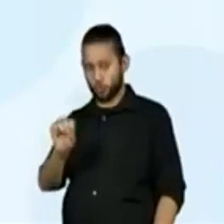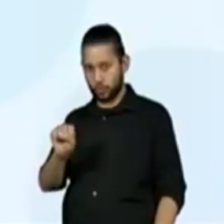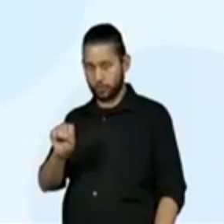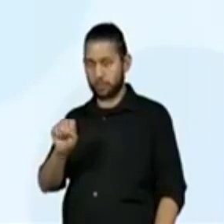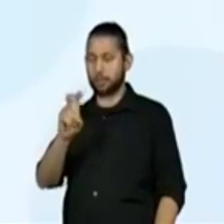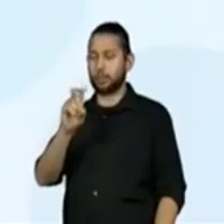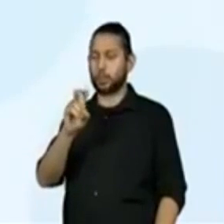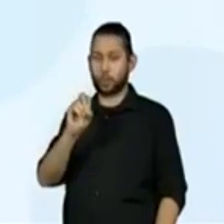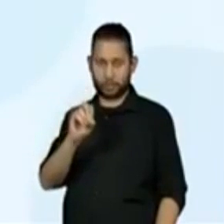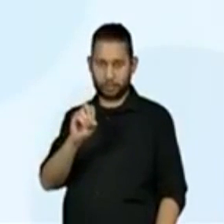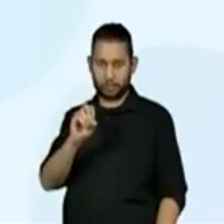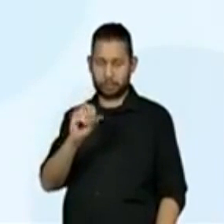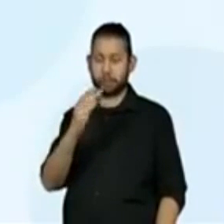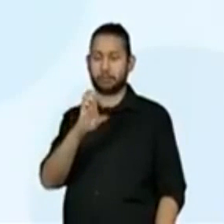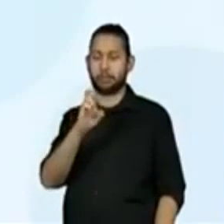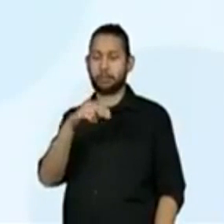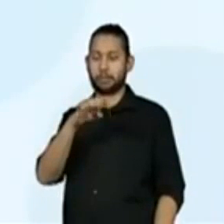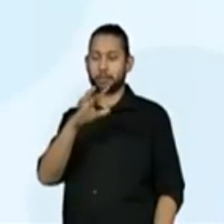5,50.